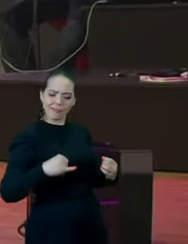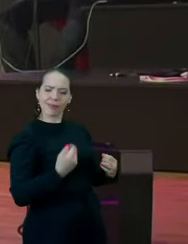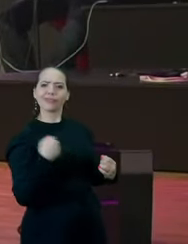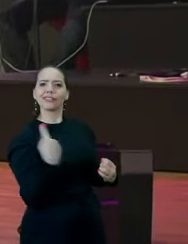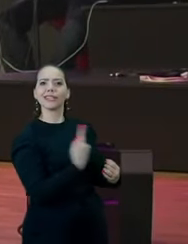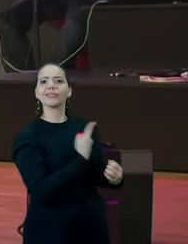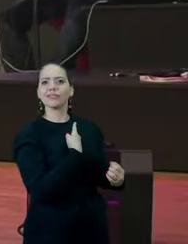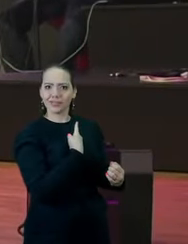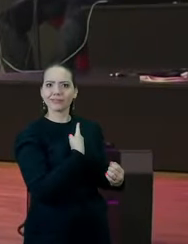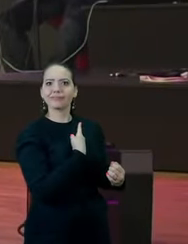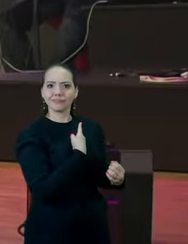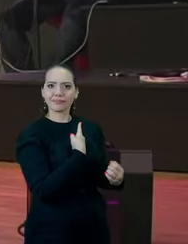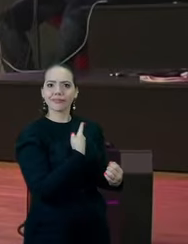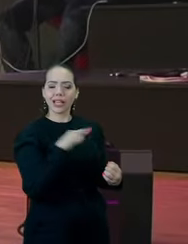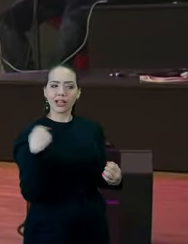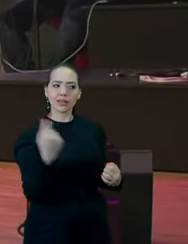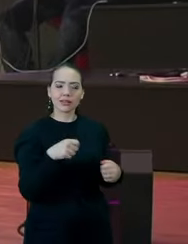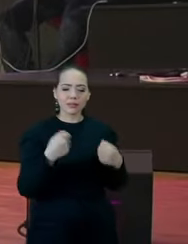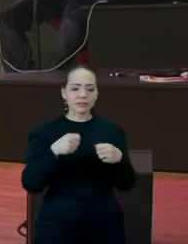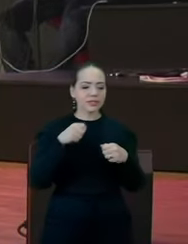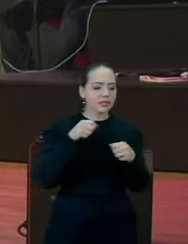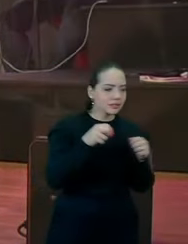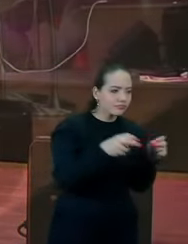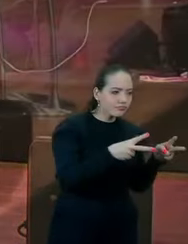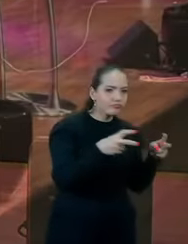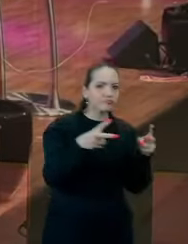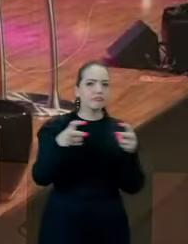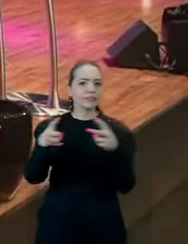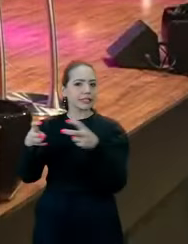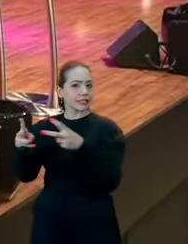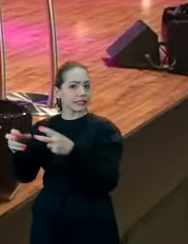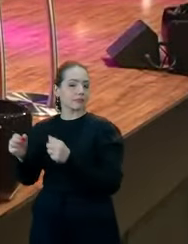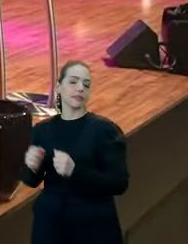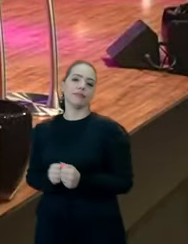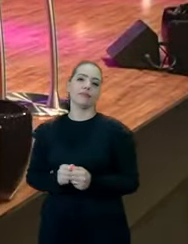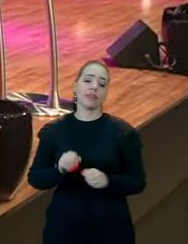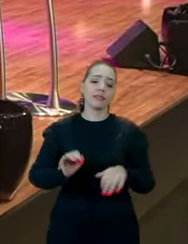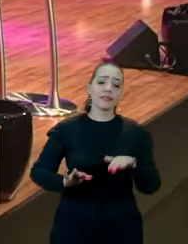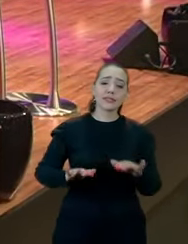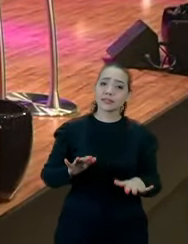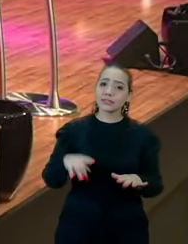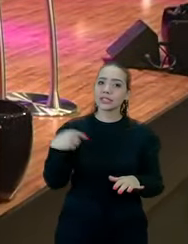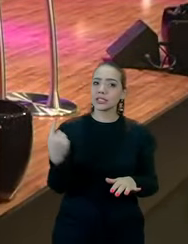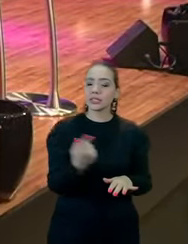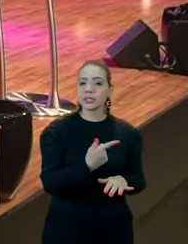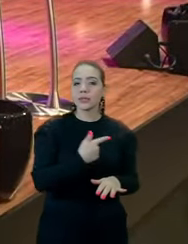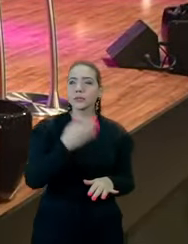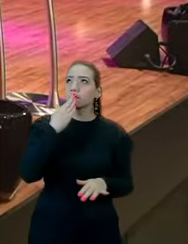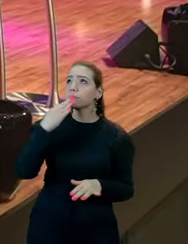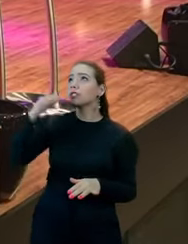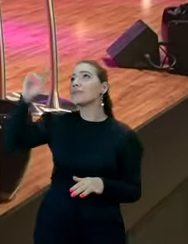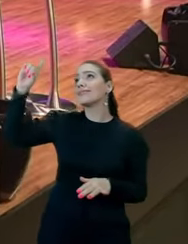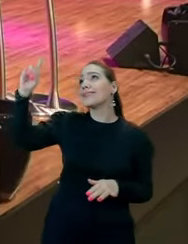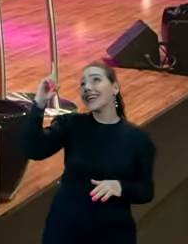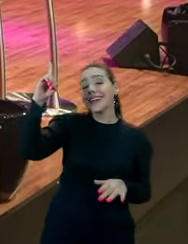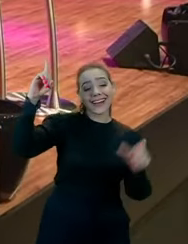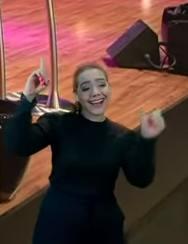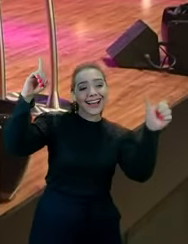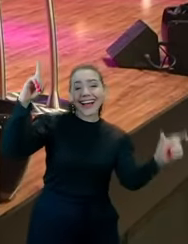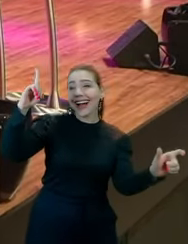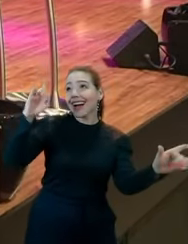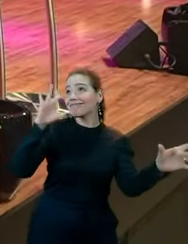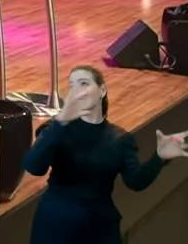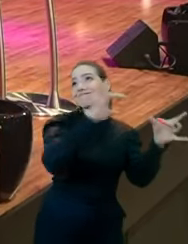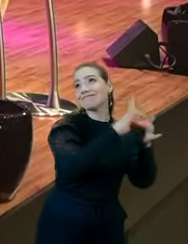Ah, mas agora eu vou recuperar as conexões. Deus, me conecta. Nem com Deus tu é conectada. Porque para você ter uma conexão saudável com